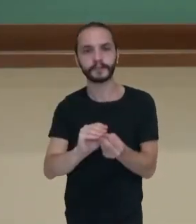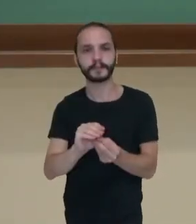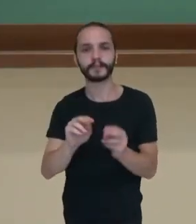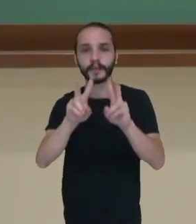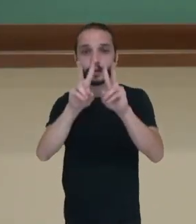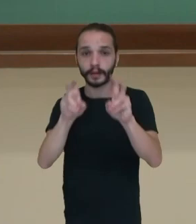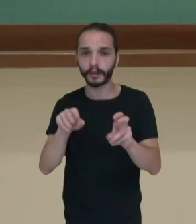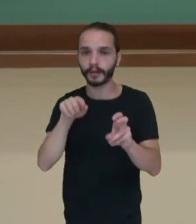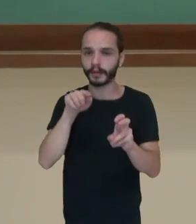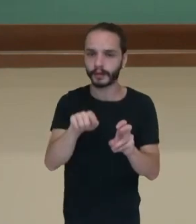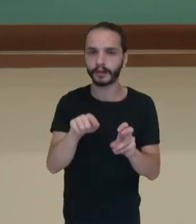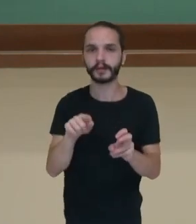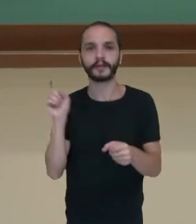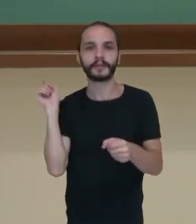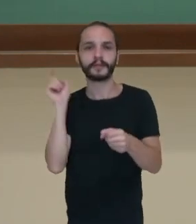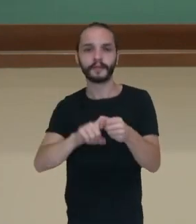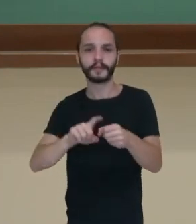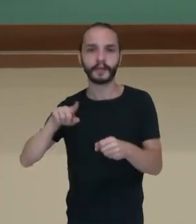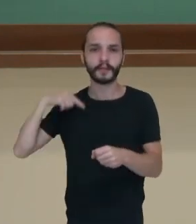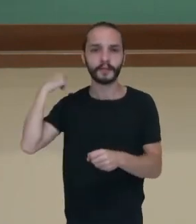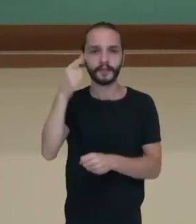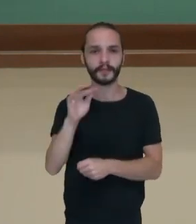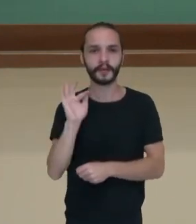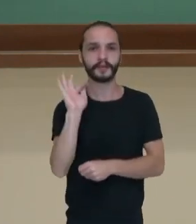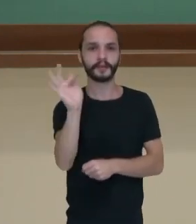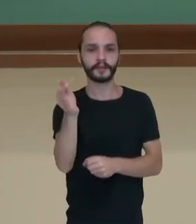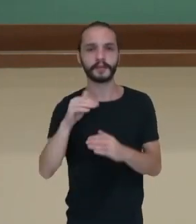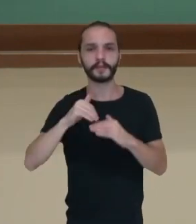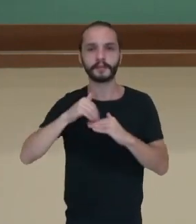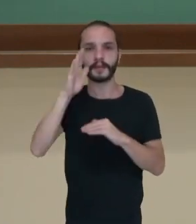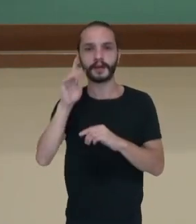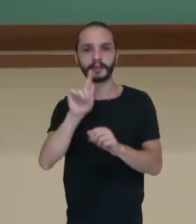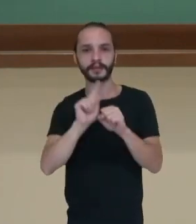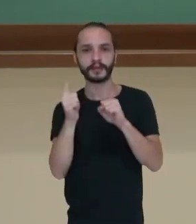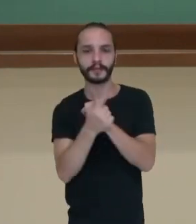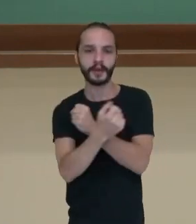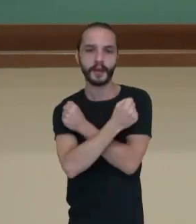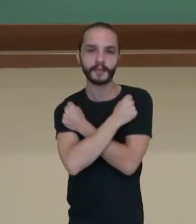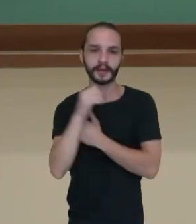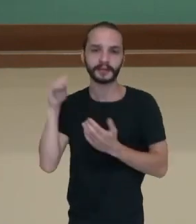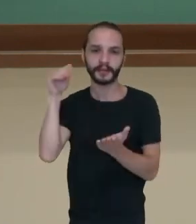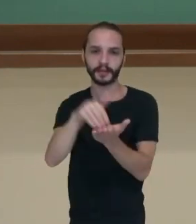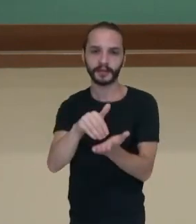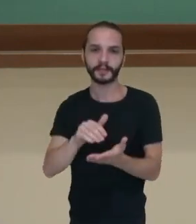sobre esse tema. Voltamos numa próxima aula com mais geografia. Um abraço a todos e até lá!